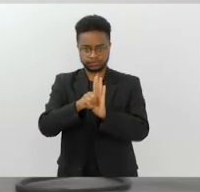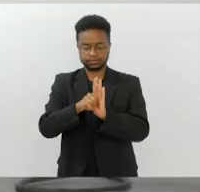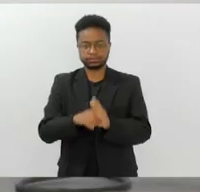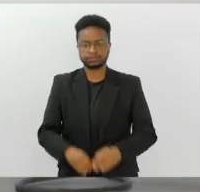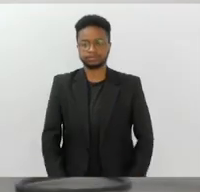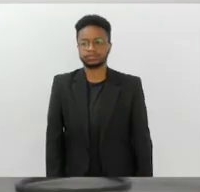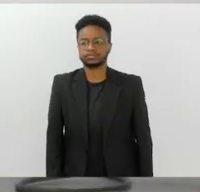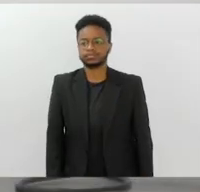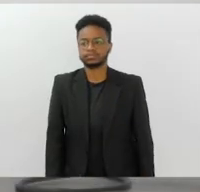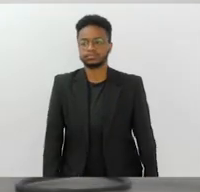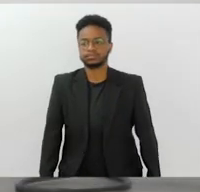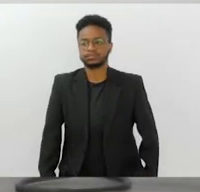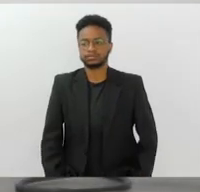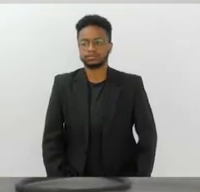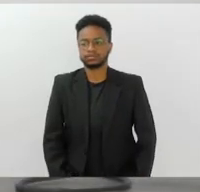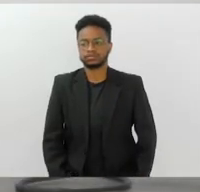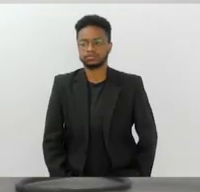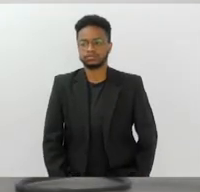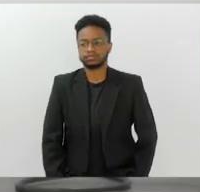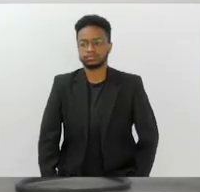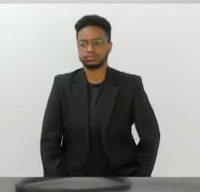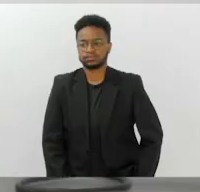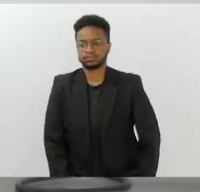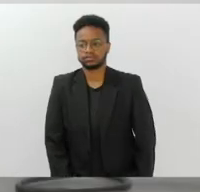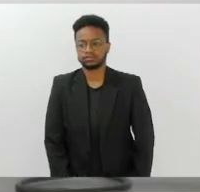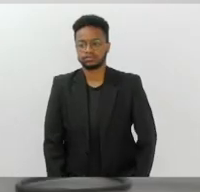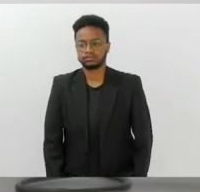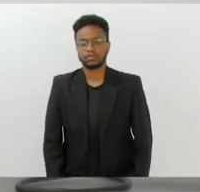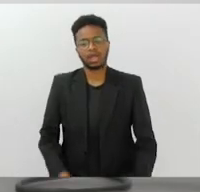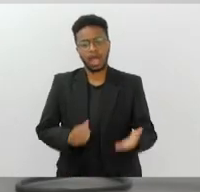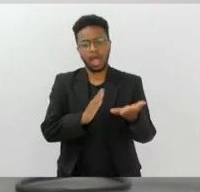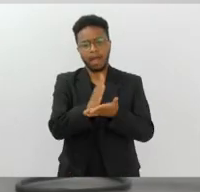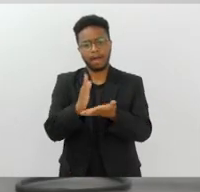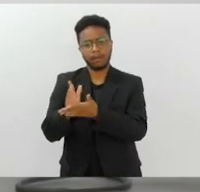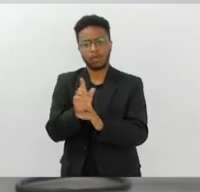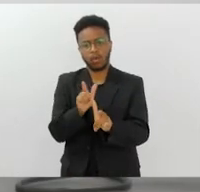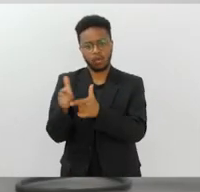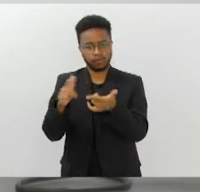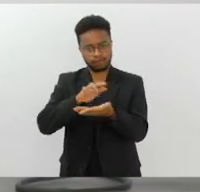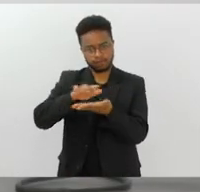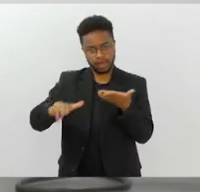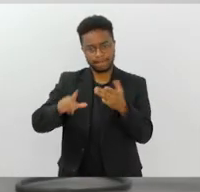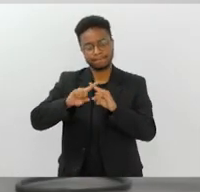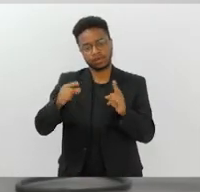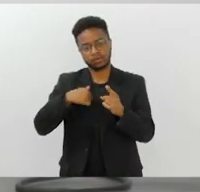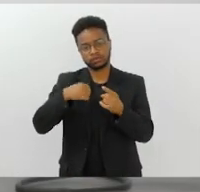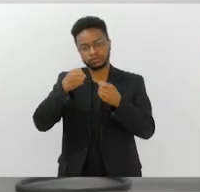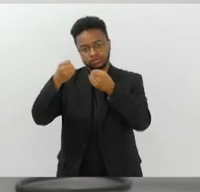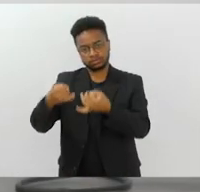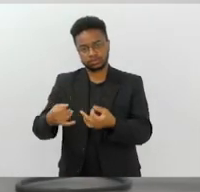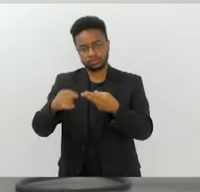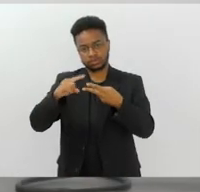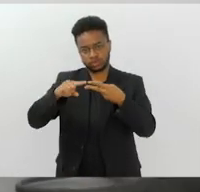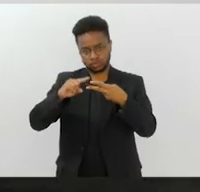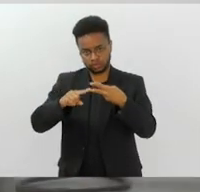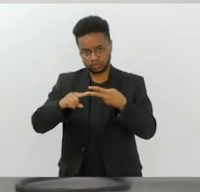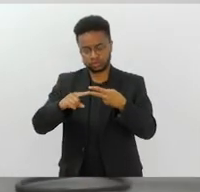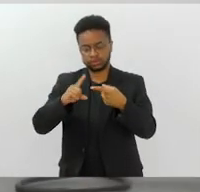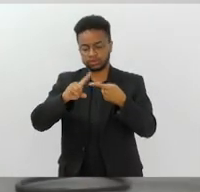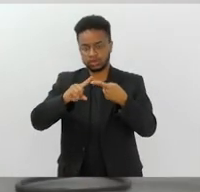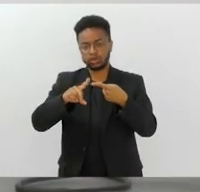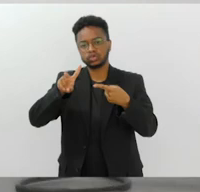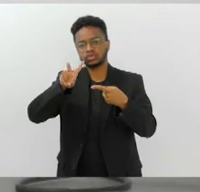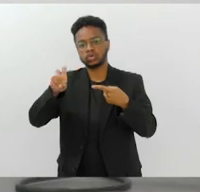leis muito mais do que duas le duas que eu fazer que eu vou falar uma foi a das câmaras nos uniformes dos